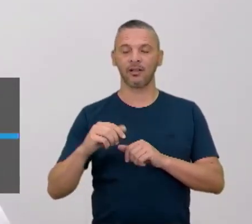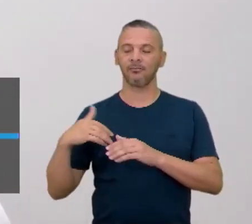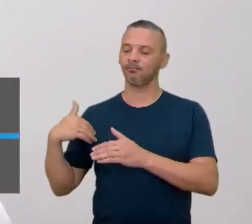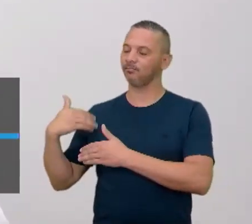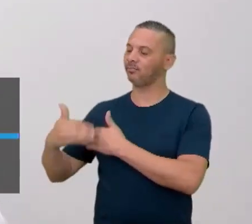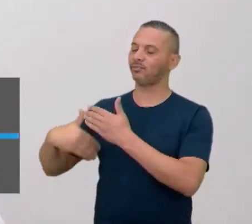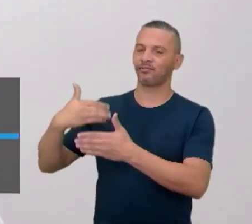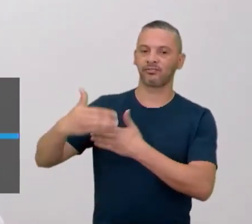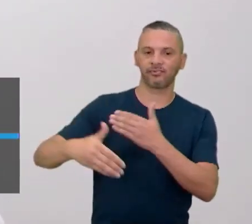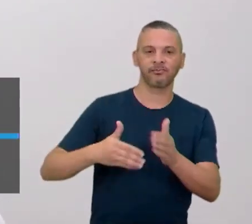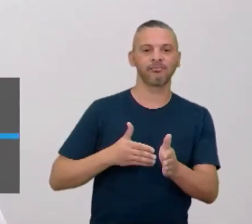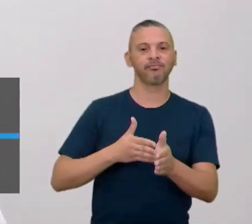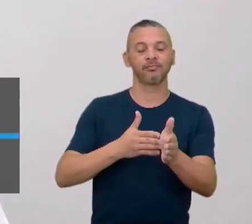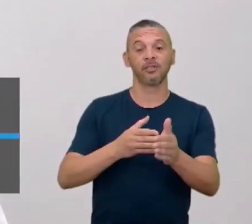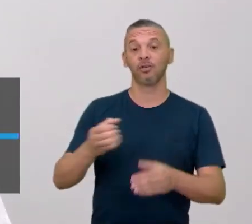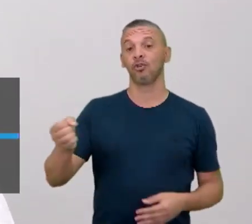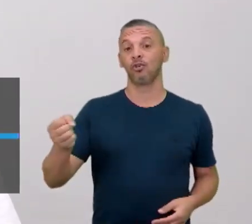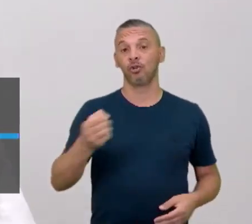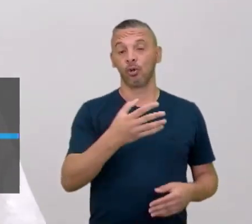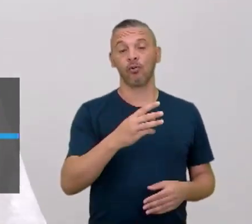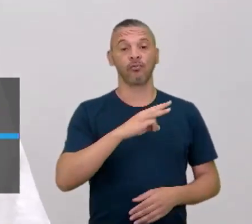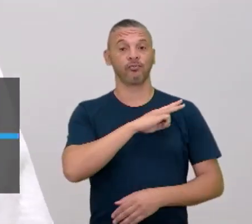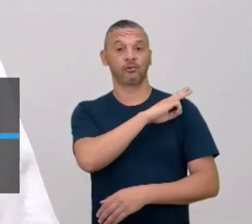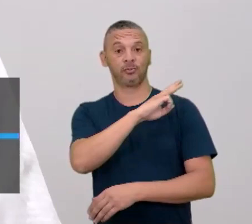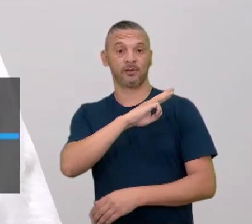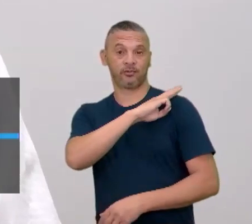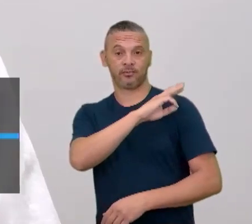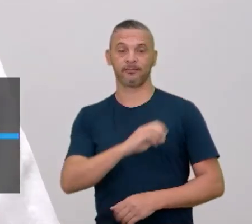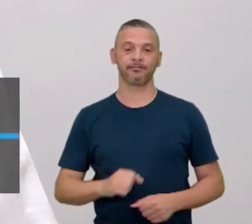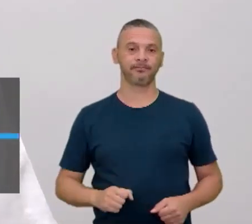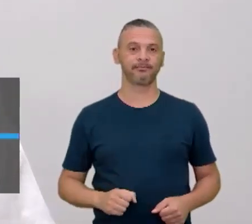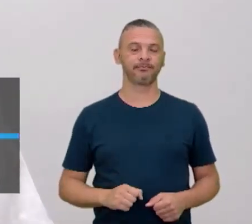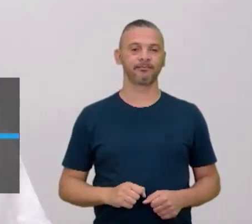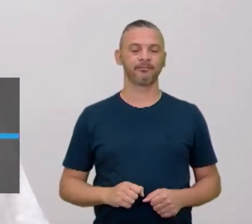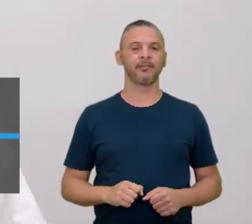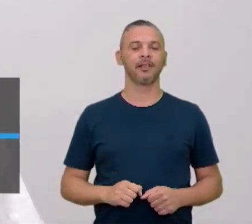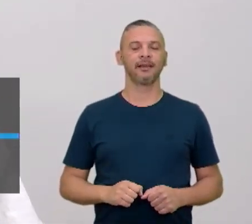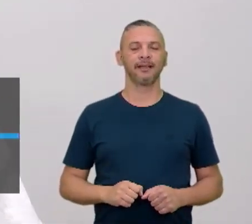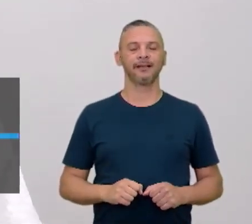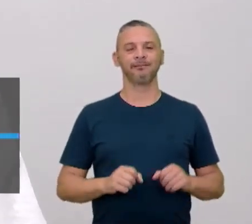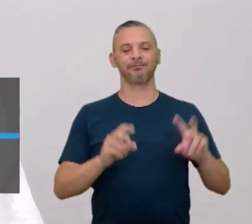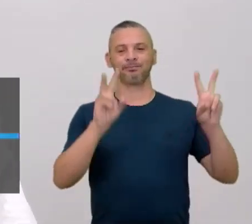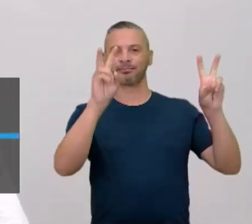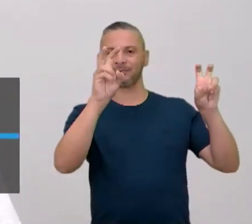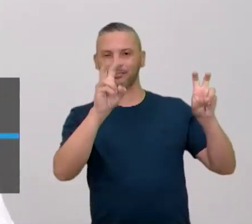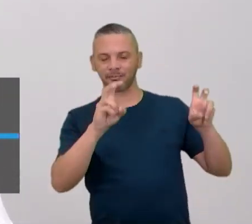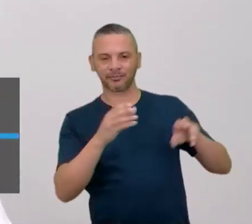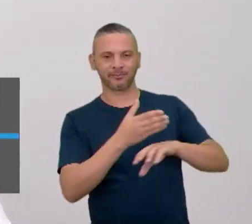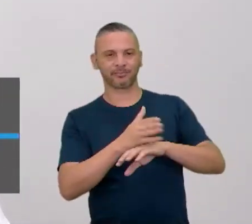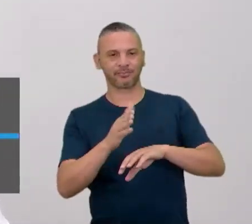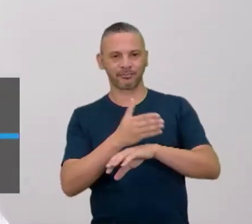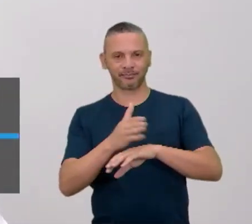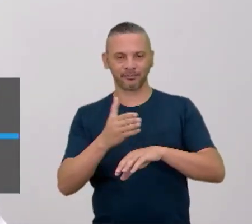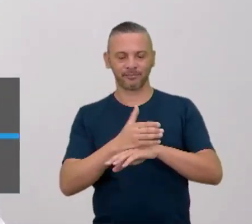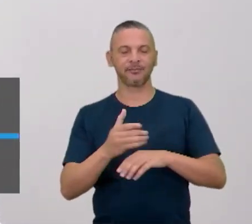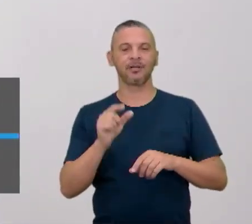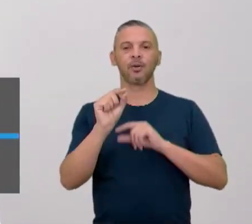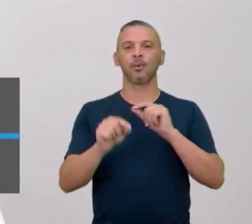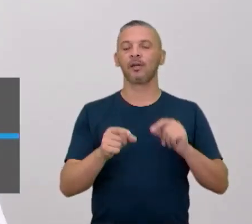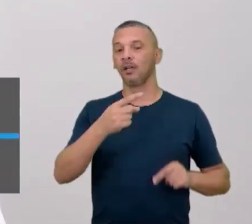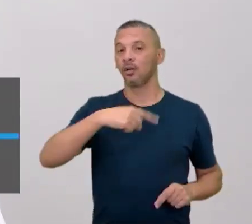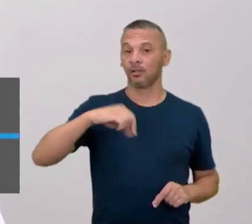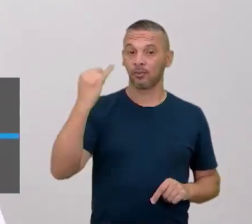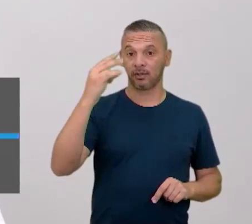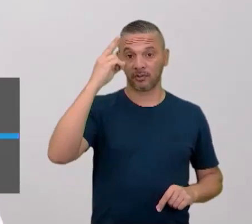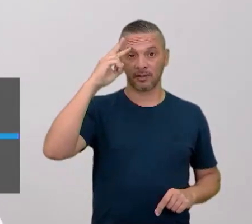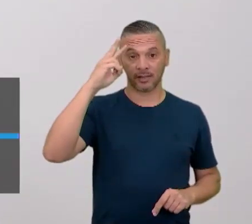trajetória do novo ensino médio, dos itinerários formativos. Lembrando a vocês que